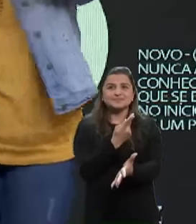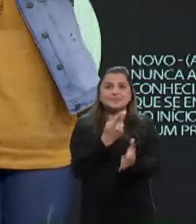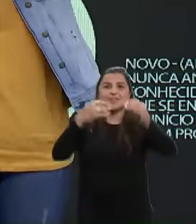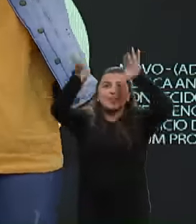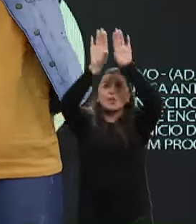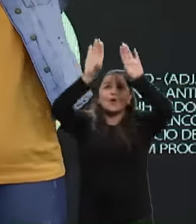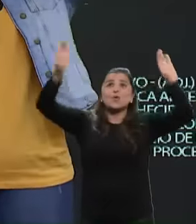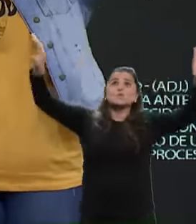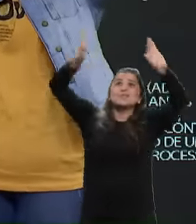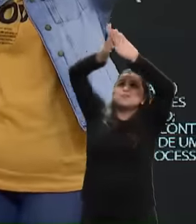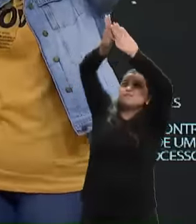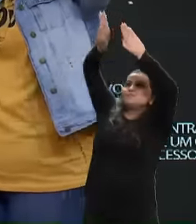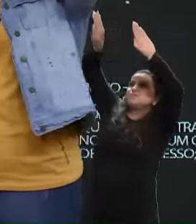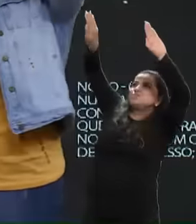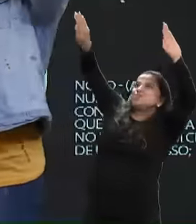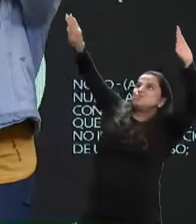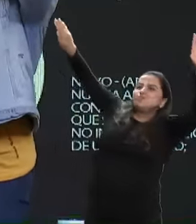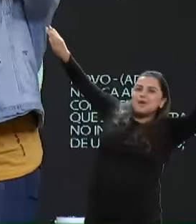o céu se abre